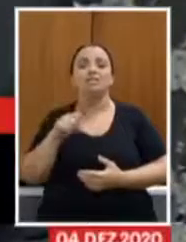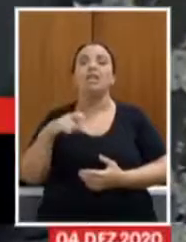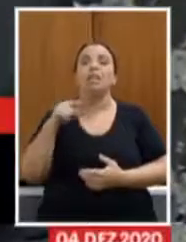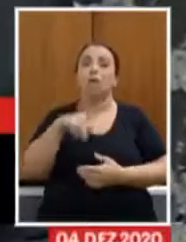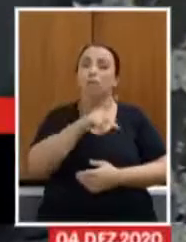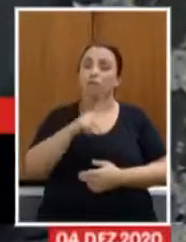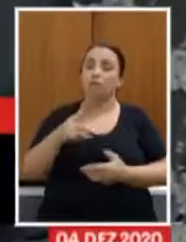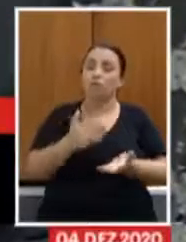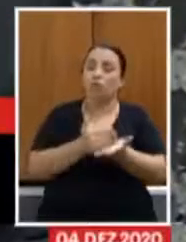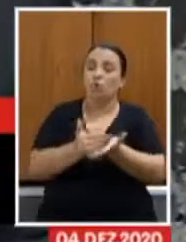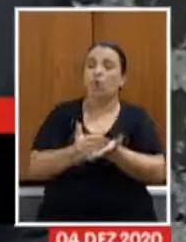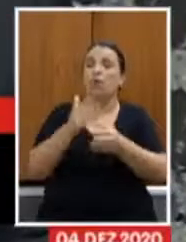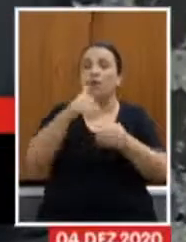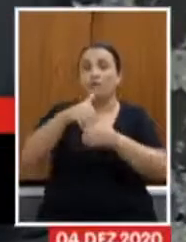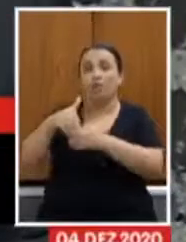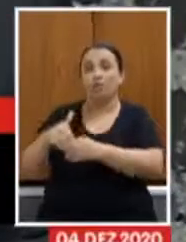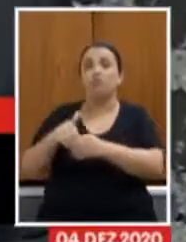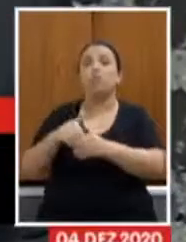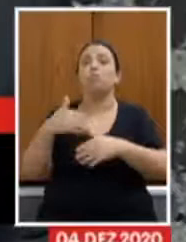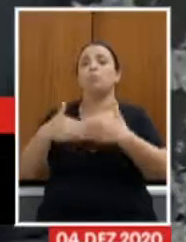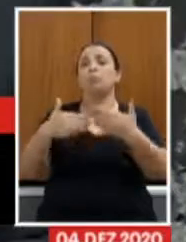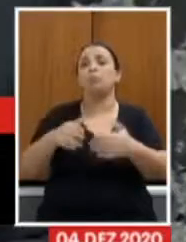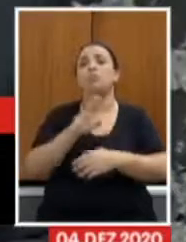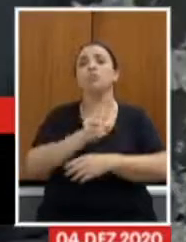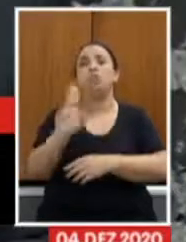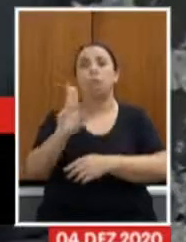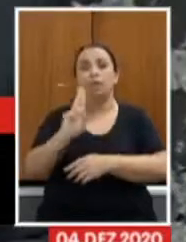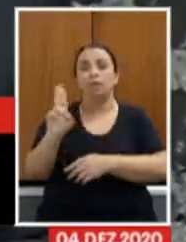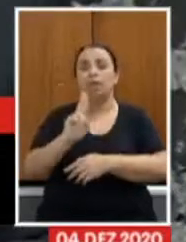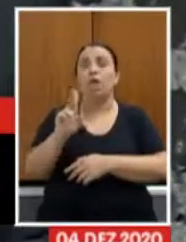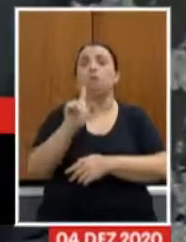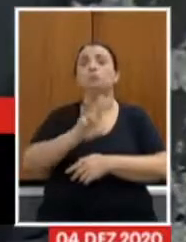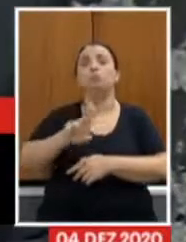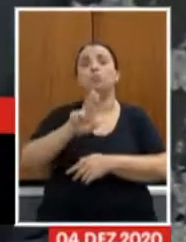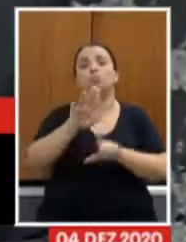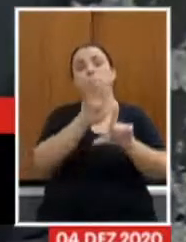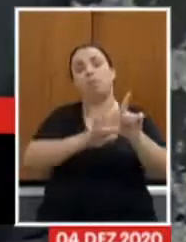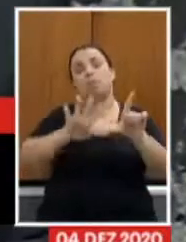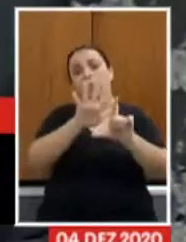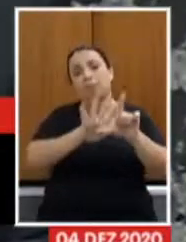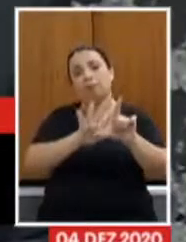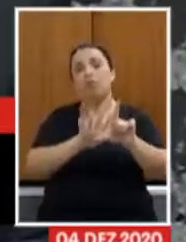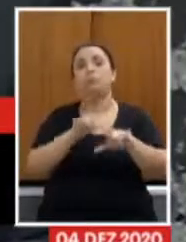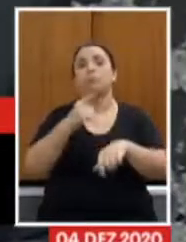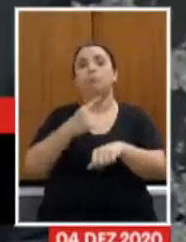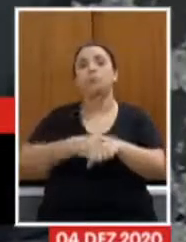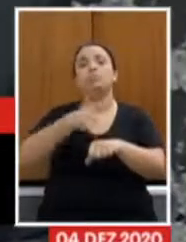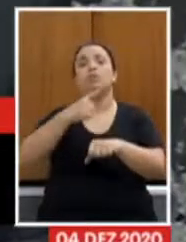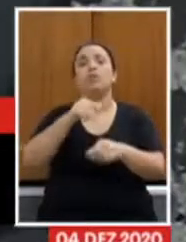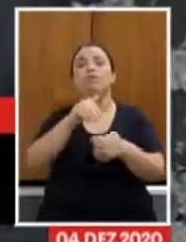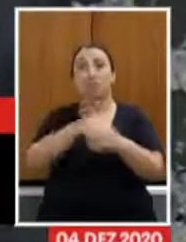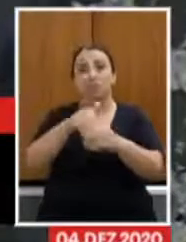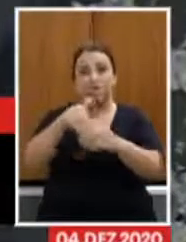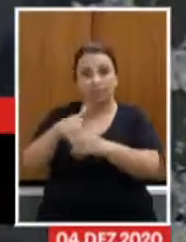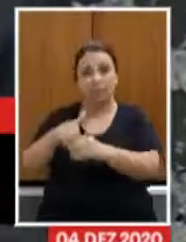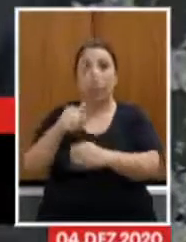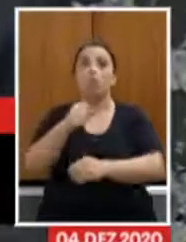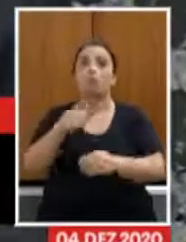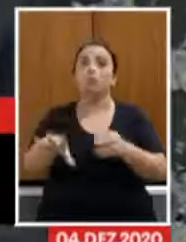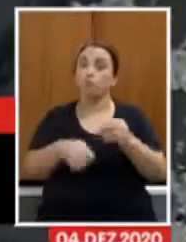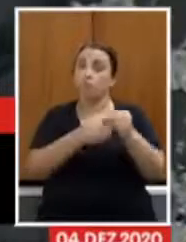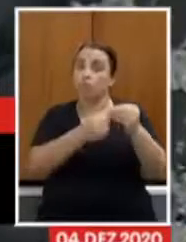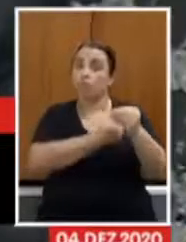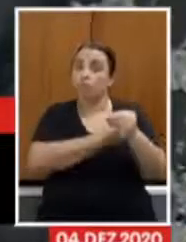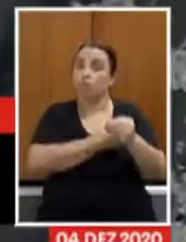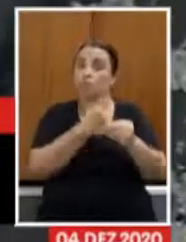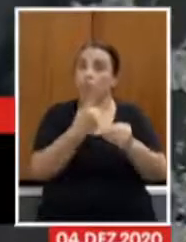pelo processo nominal por meio da plataforma Sileges. Em votação, substitutivo número 1, salvo